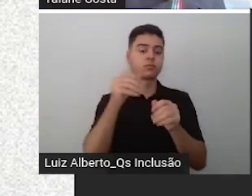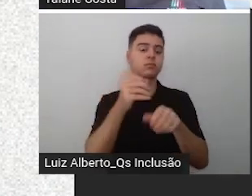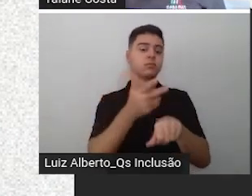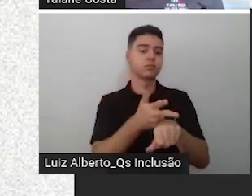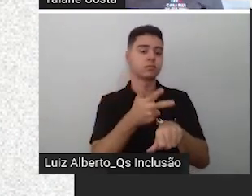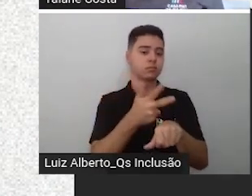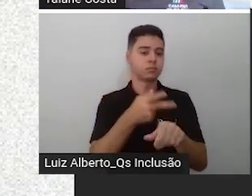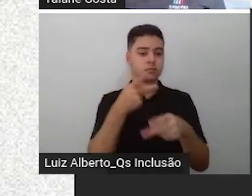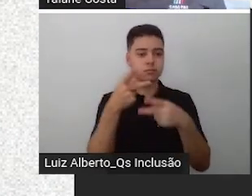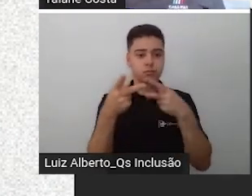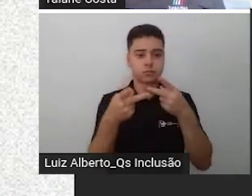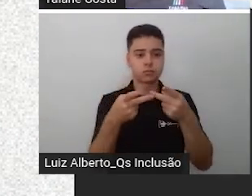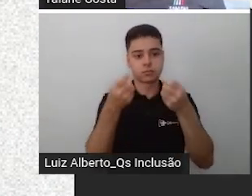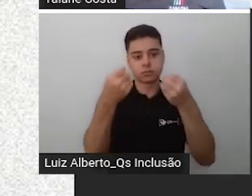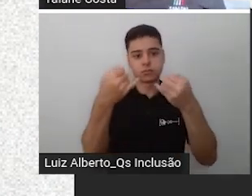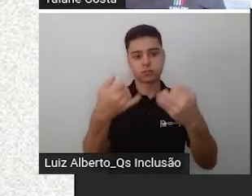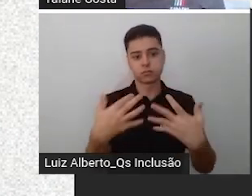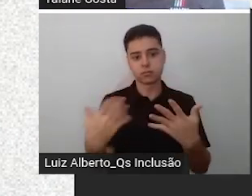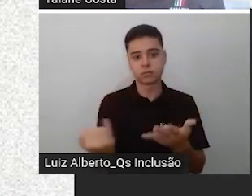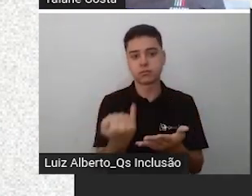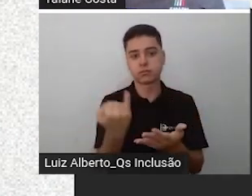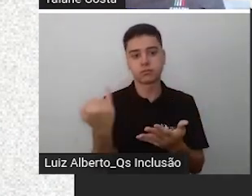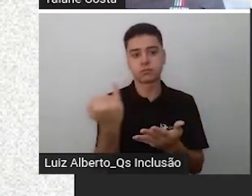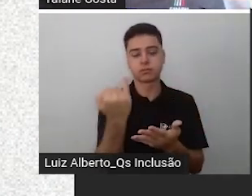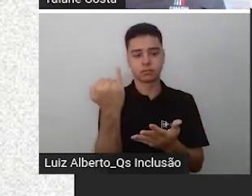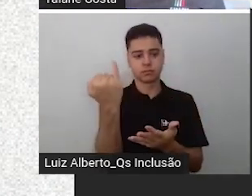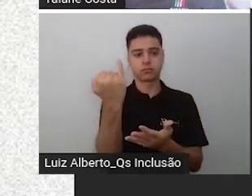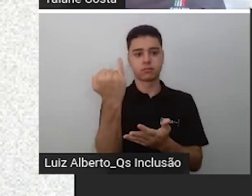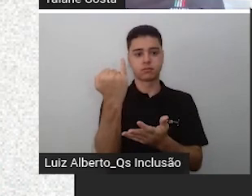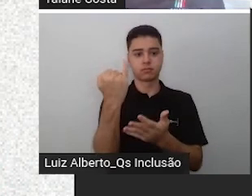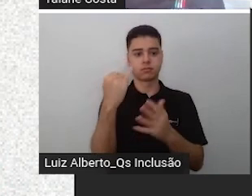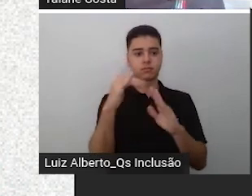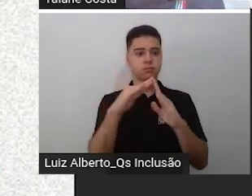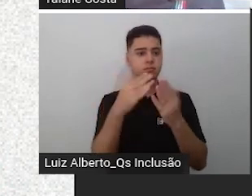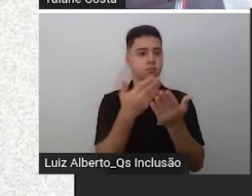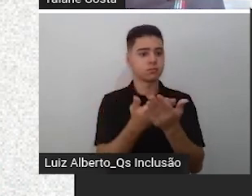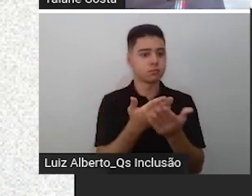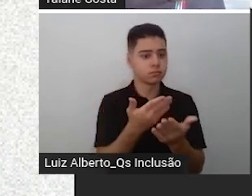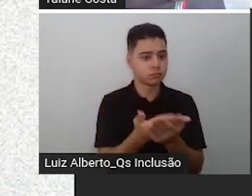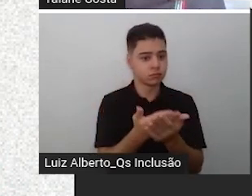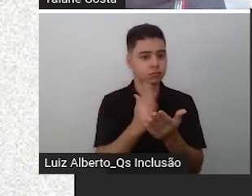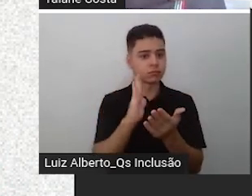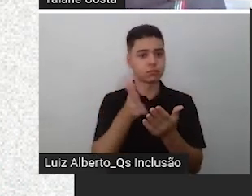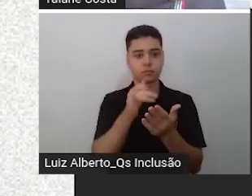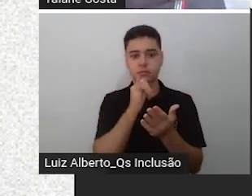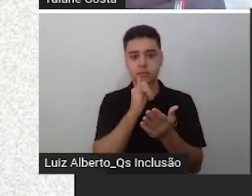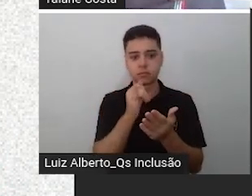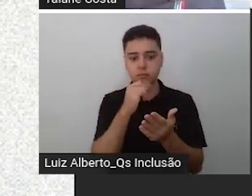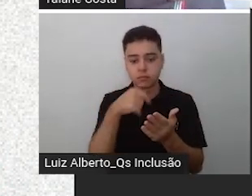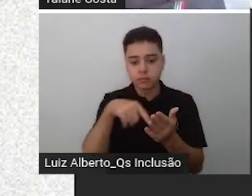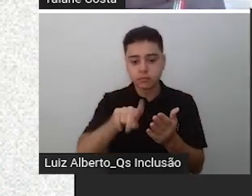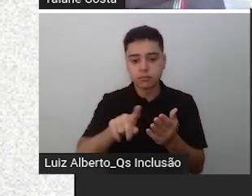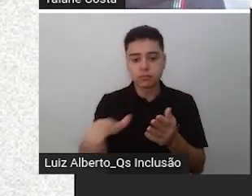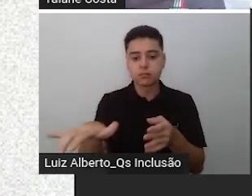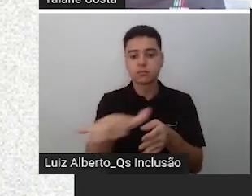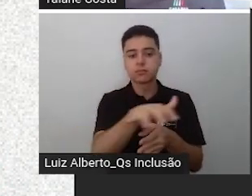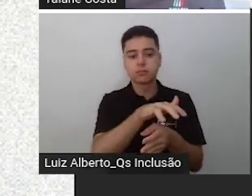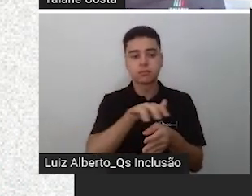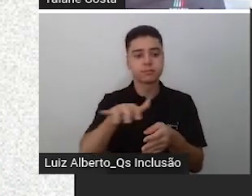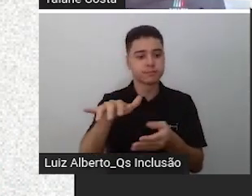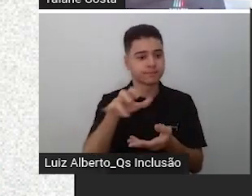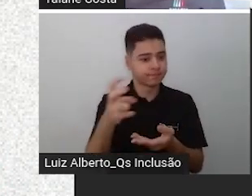sobre a importância da escola ir até os espaços culturais, né?